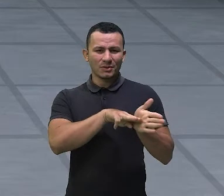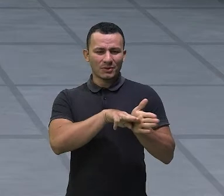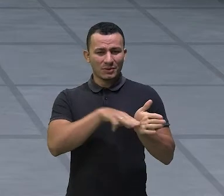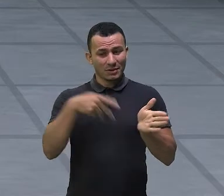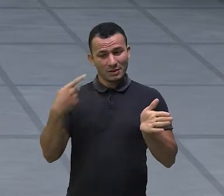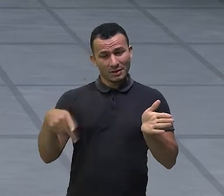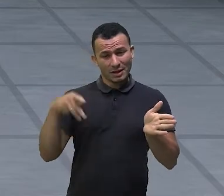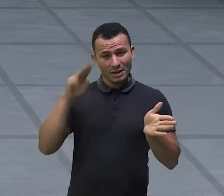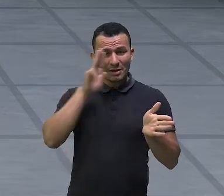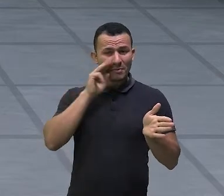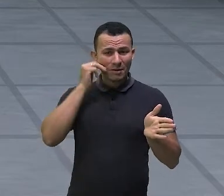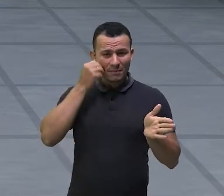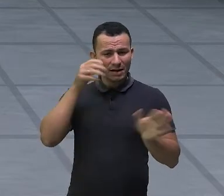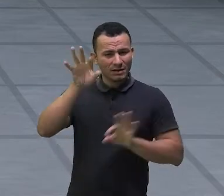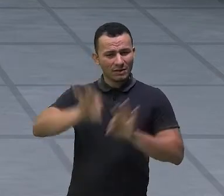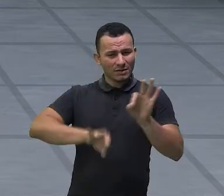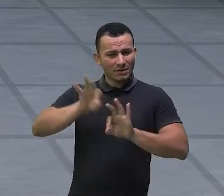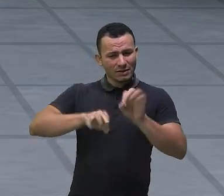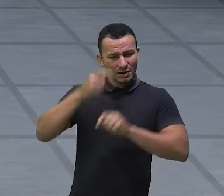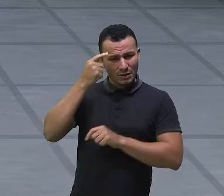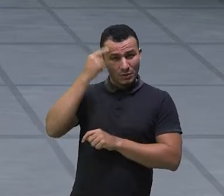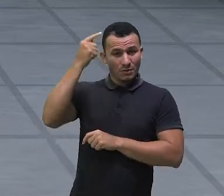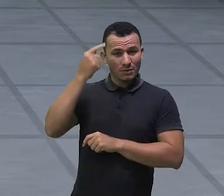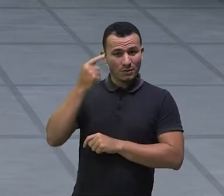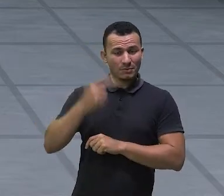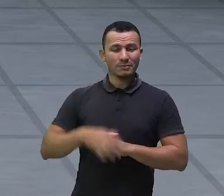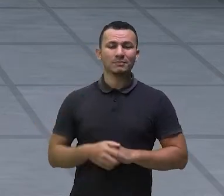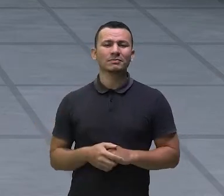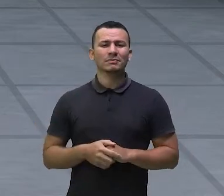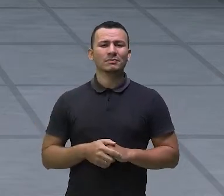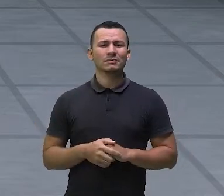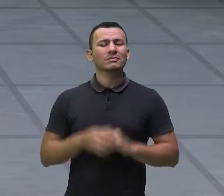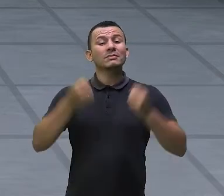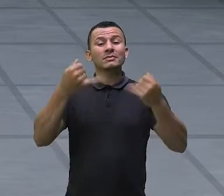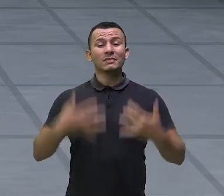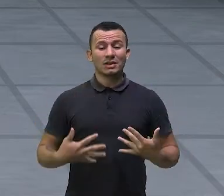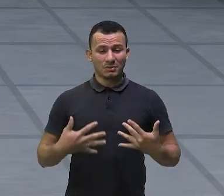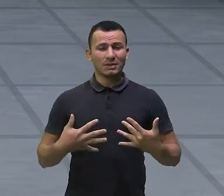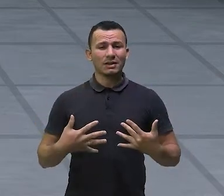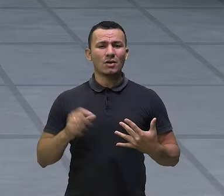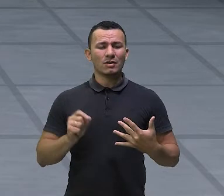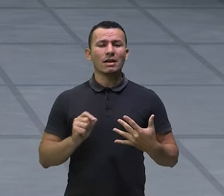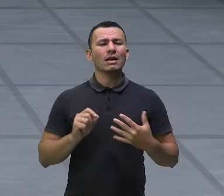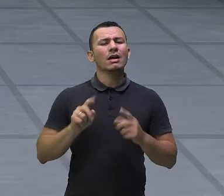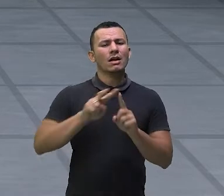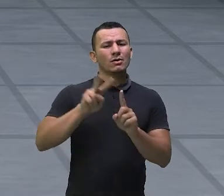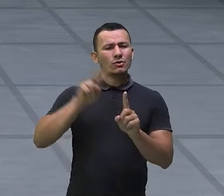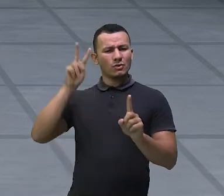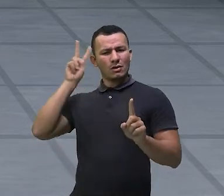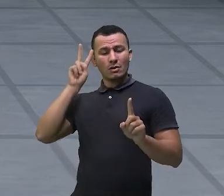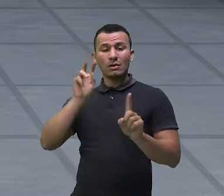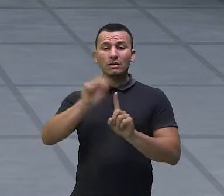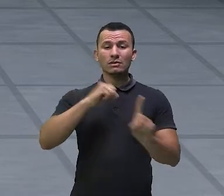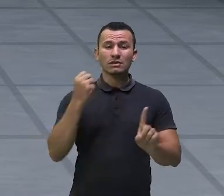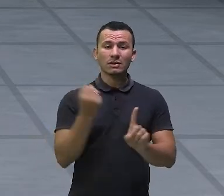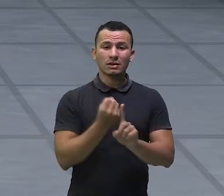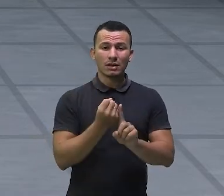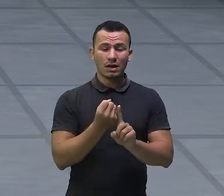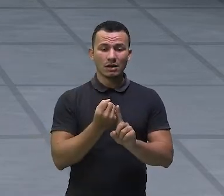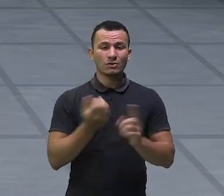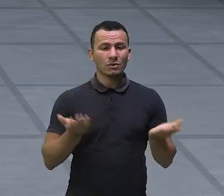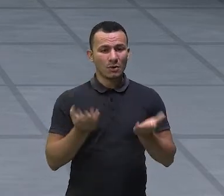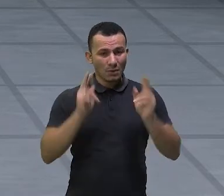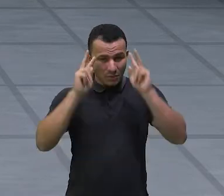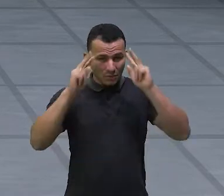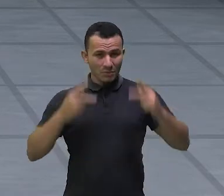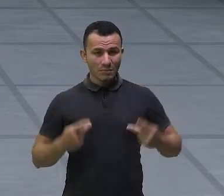é, digamos assim, estabelecido e criado por Marx, ele vai definir que toda a história da sociedade humana, ela